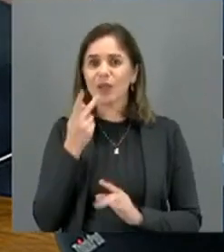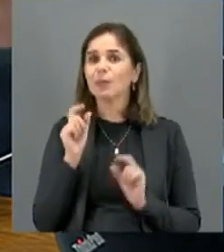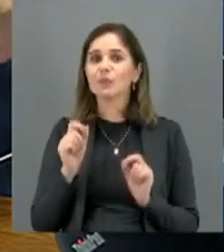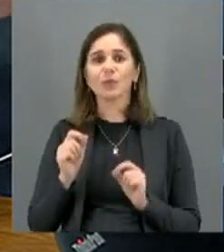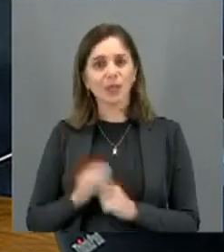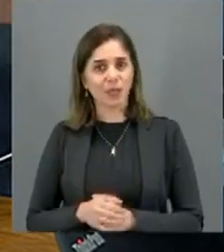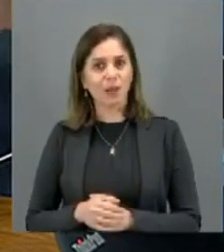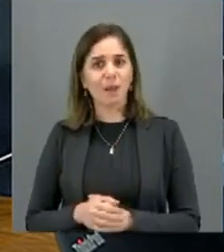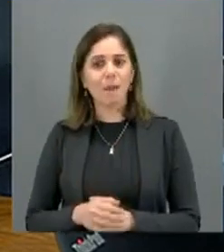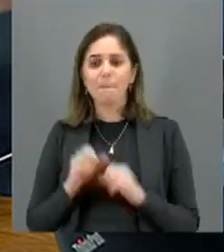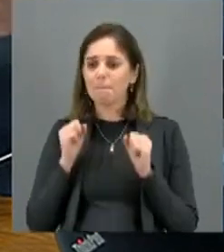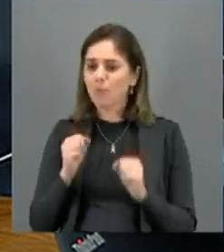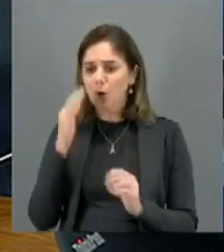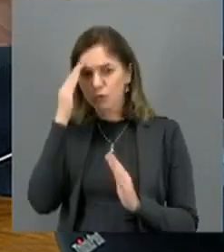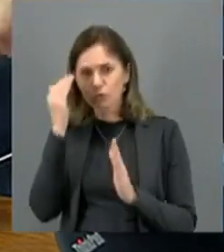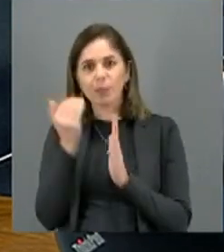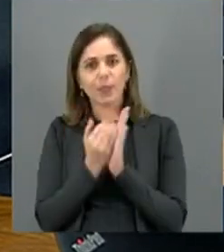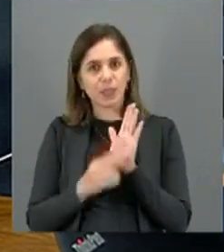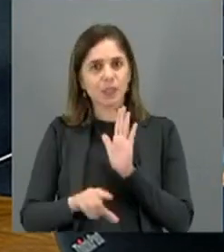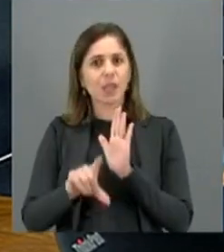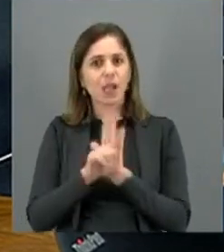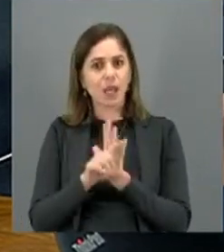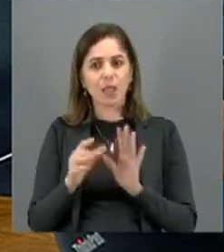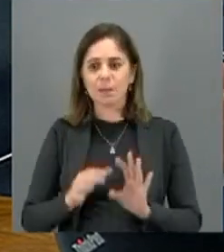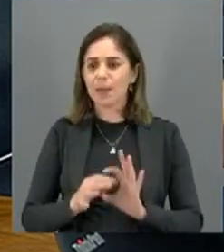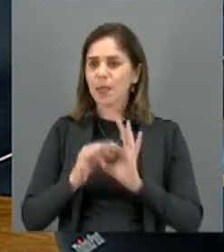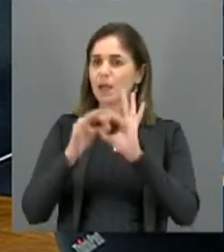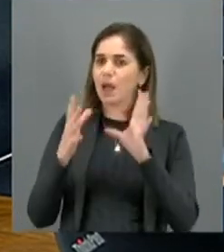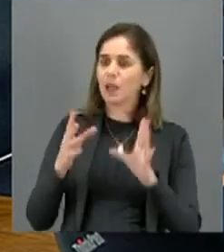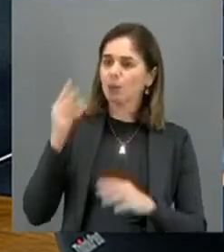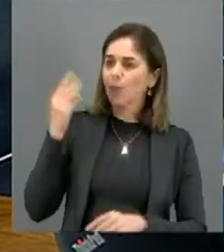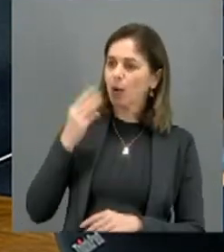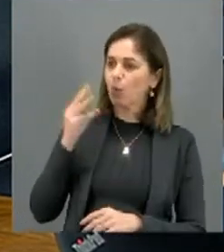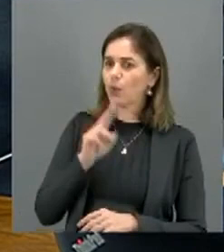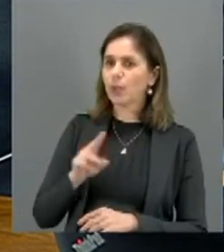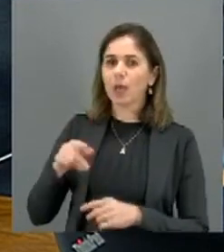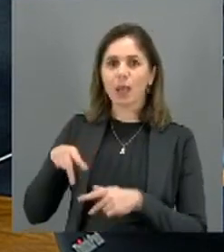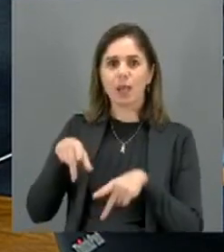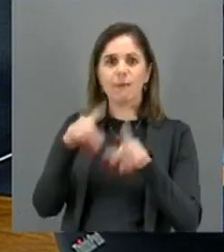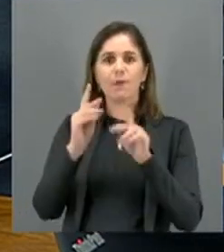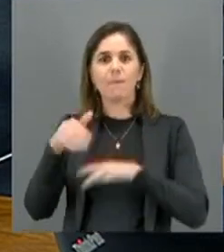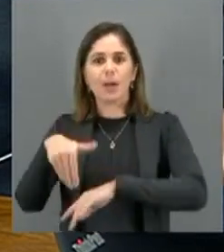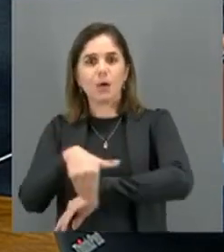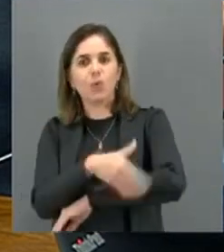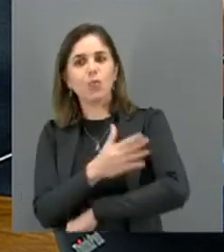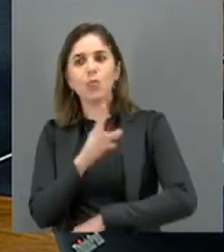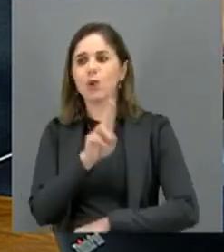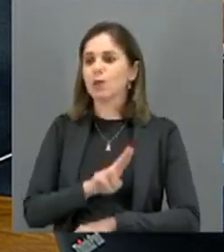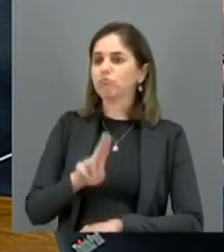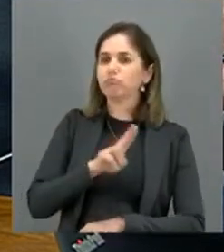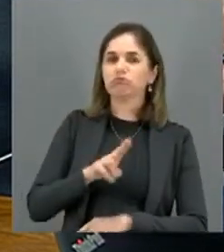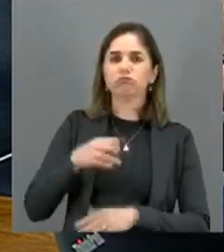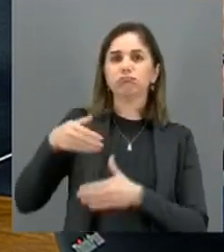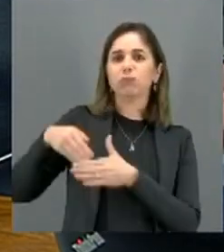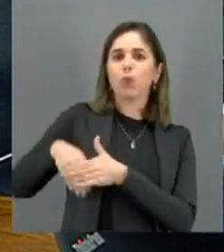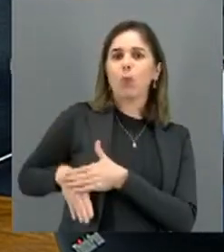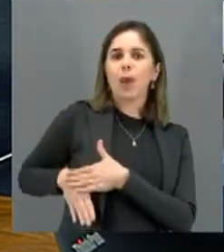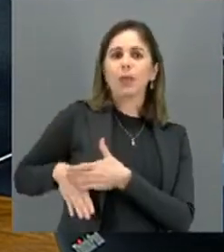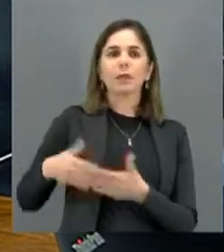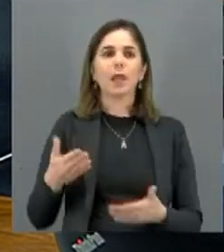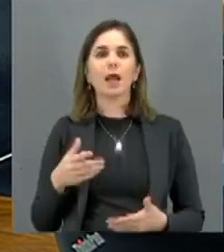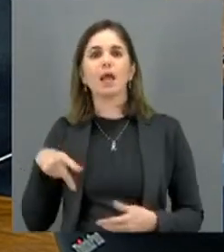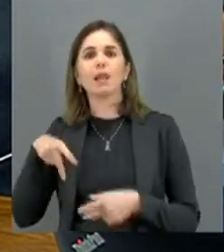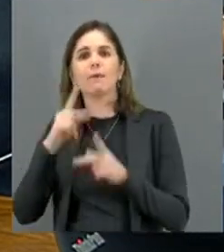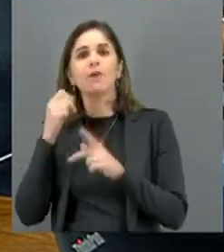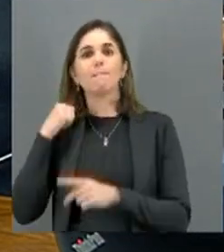com a quantidade de entorpecente de maconha livremente. Né? O Supremo Tribunal Federal, mesmo